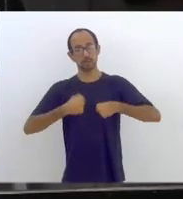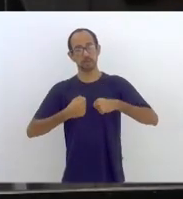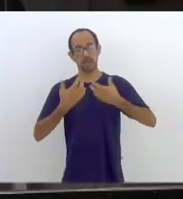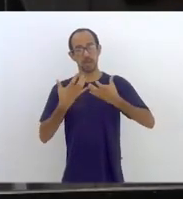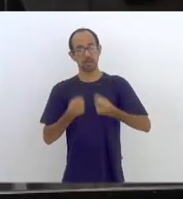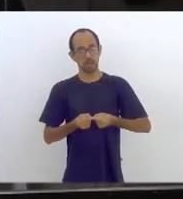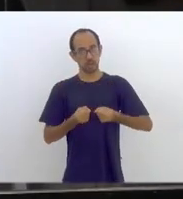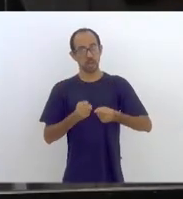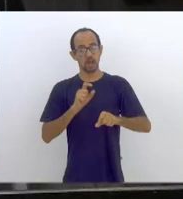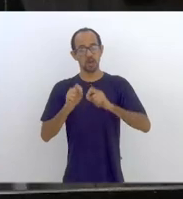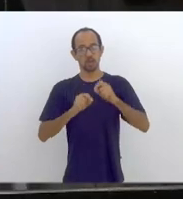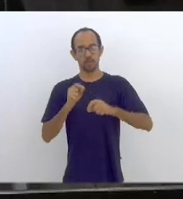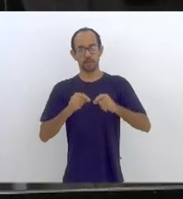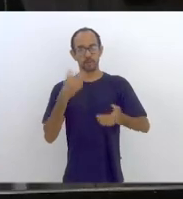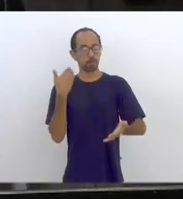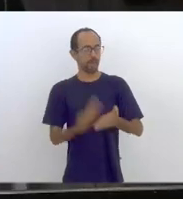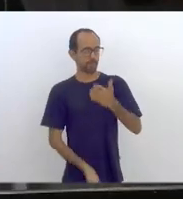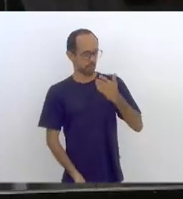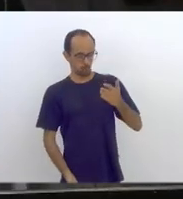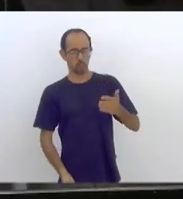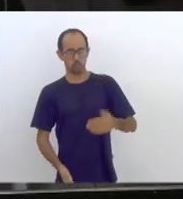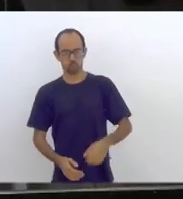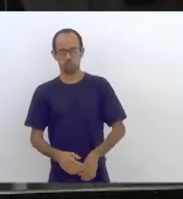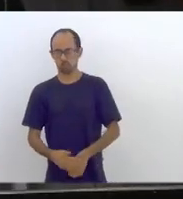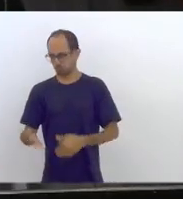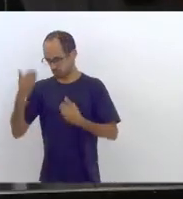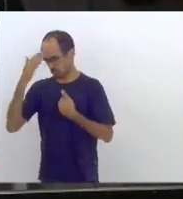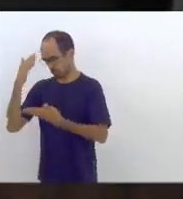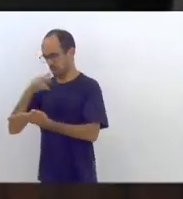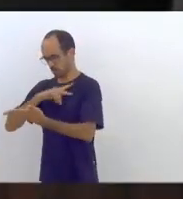o perdeu o mané Obrigado presidente